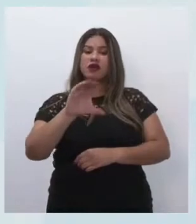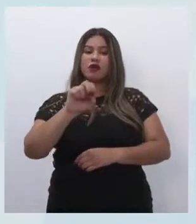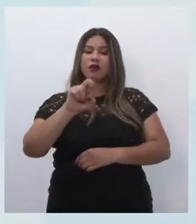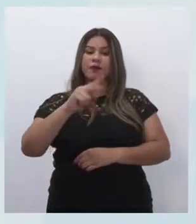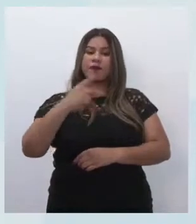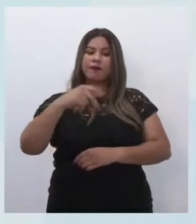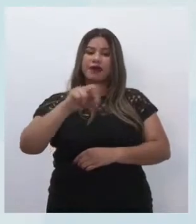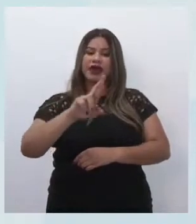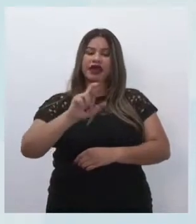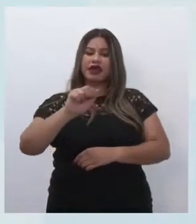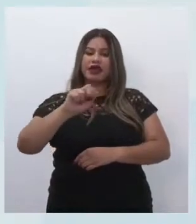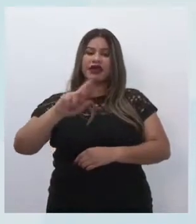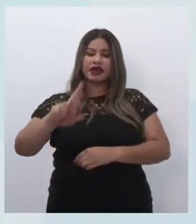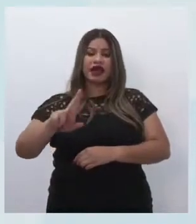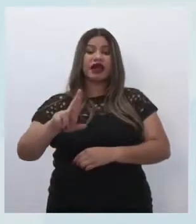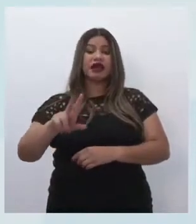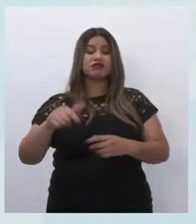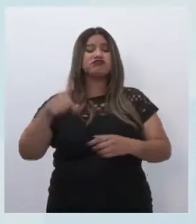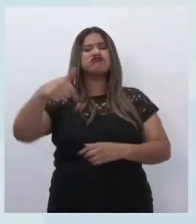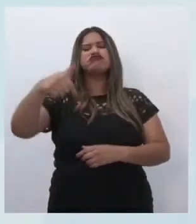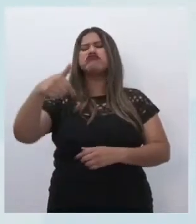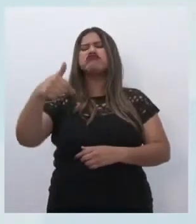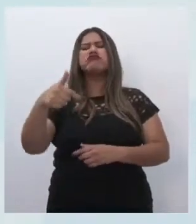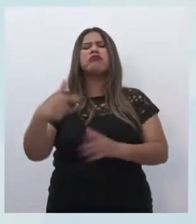Para a sétima palavra.